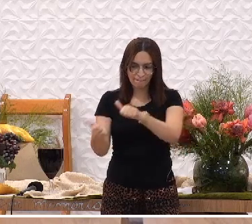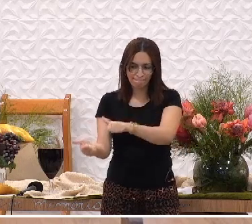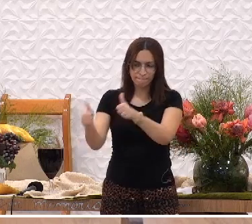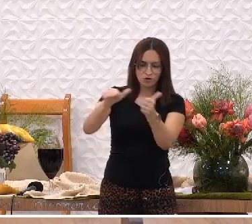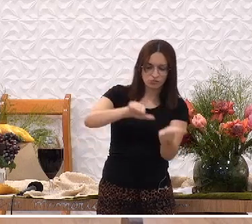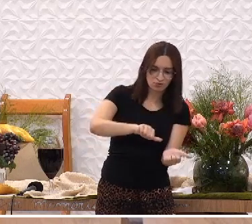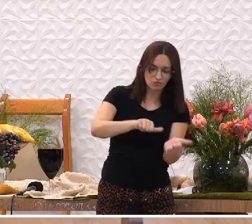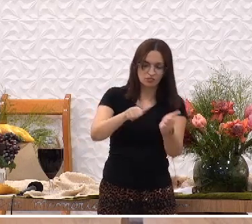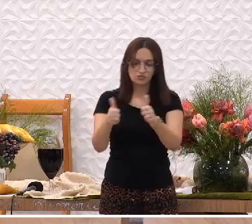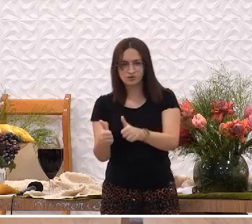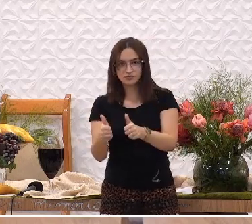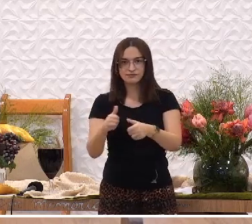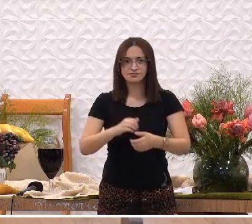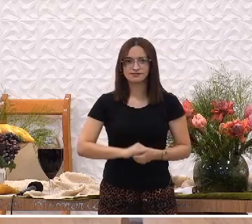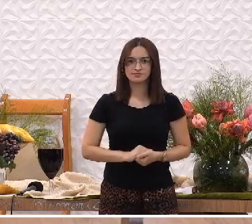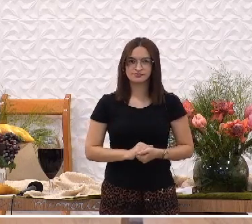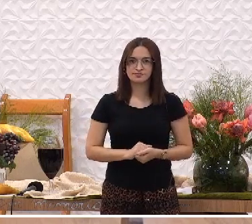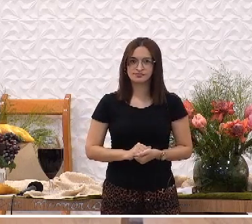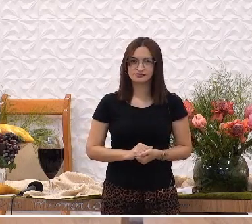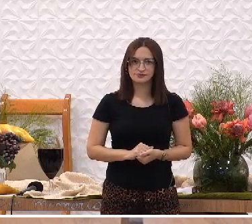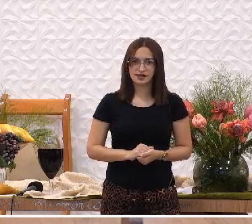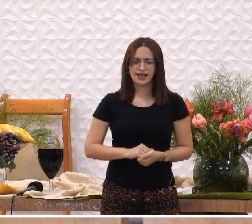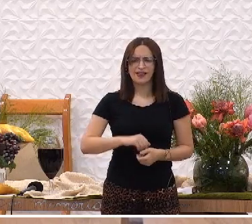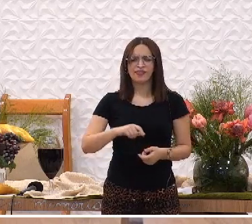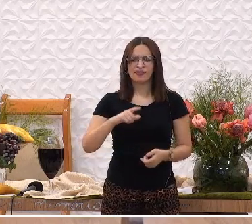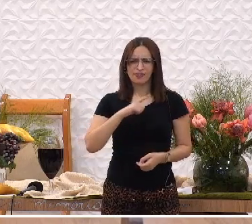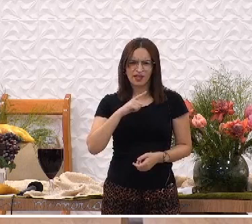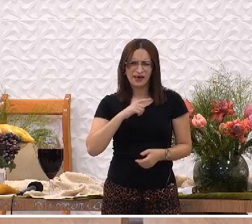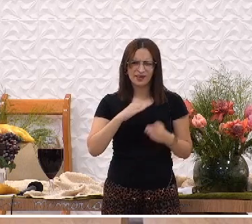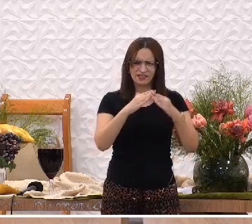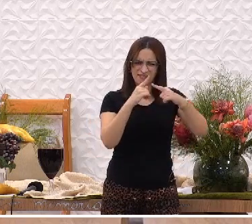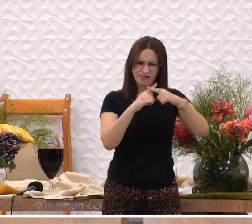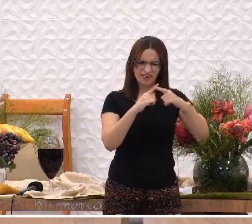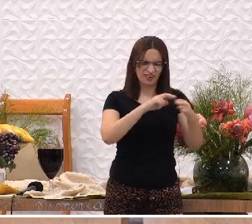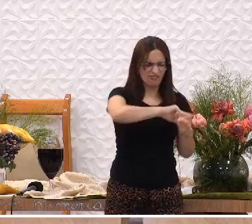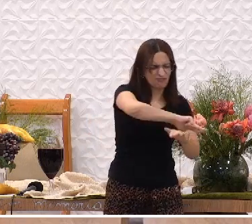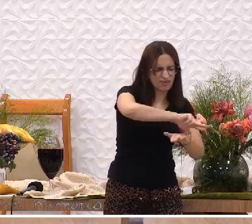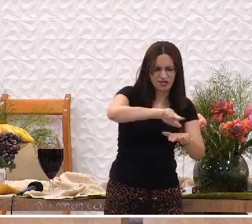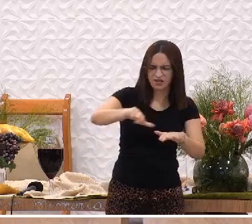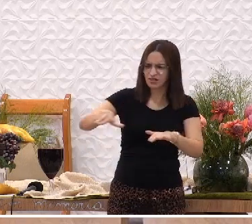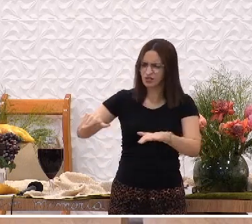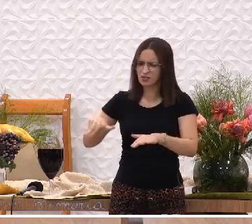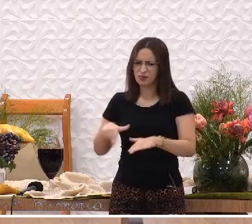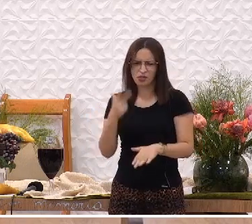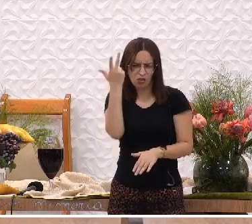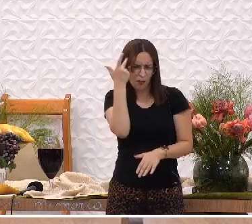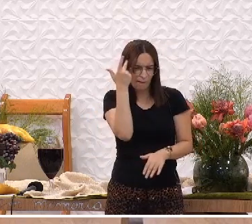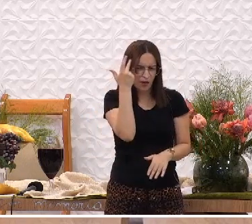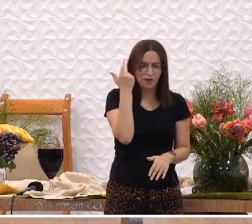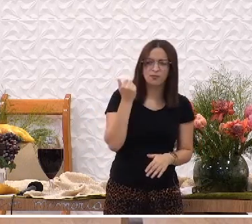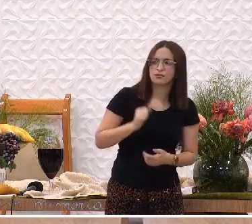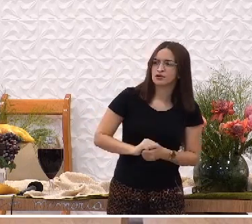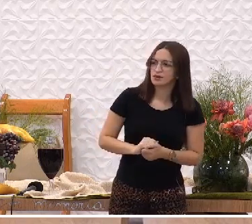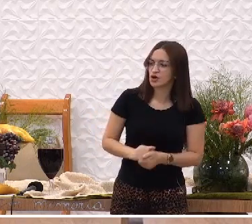um triângulo assim. E aí em diversas igrejas era bem comum, era meio tradicional nas igrejas presbiterianas, o púlpito ficar meio do